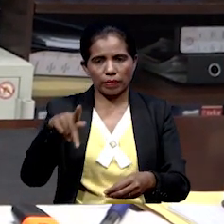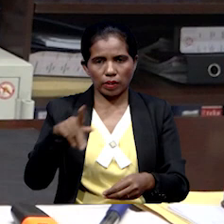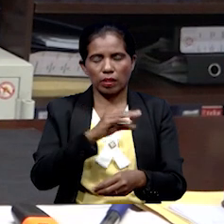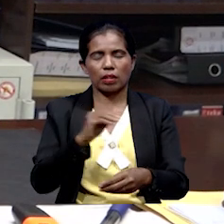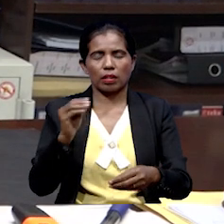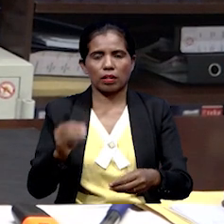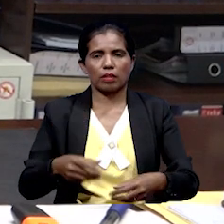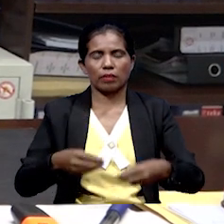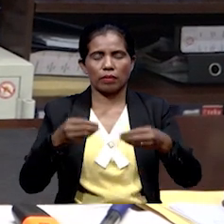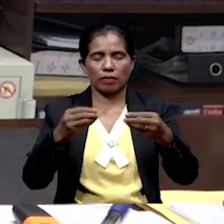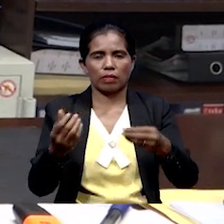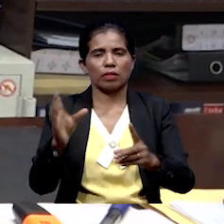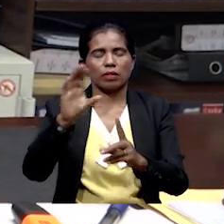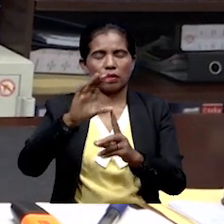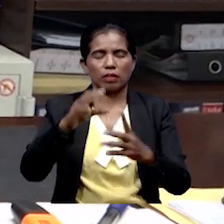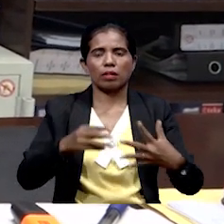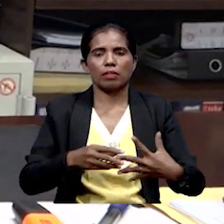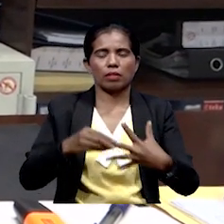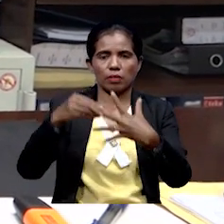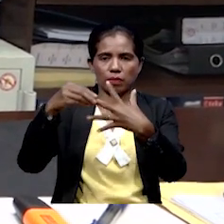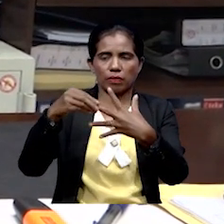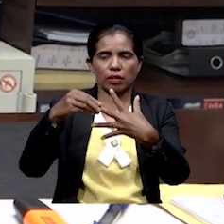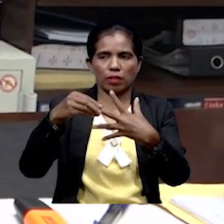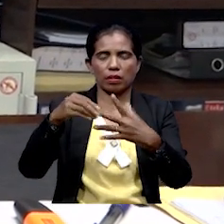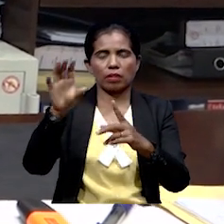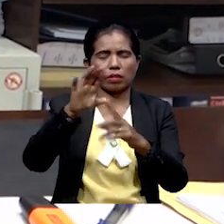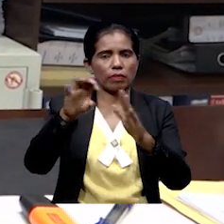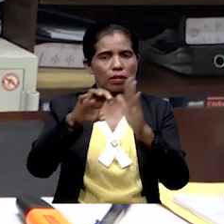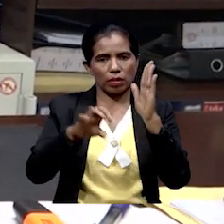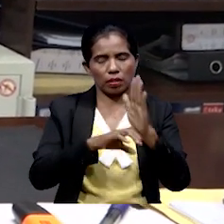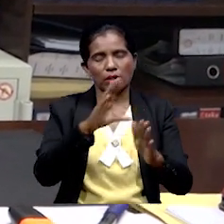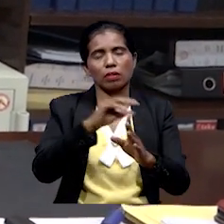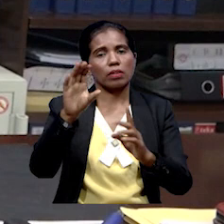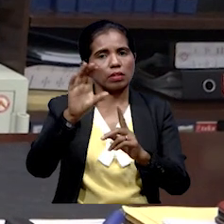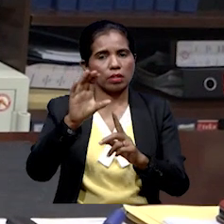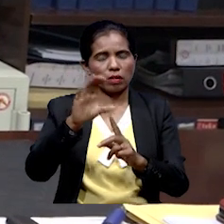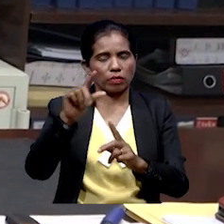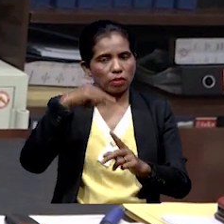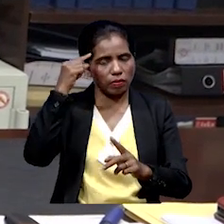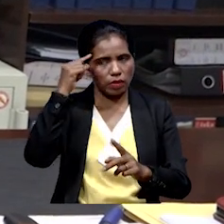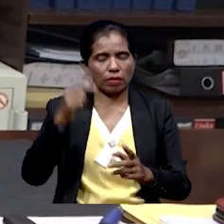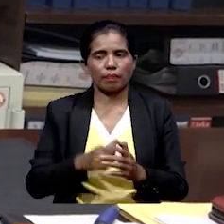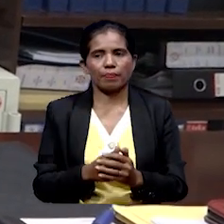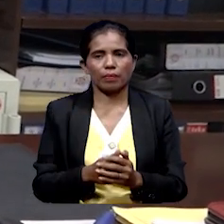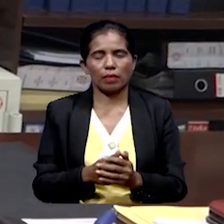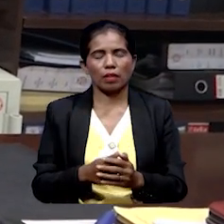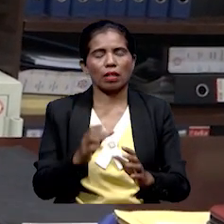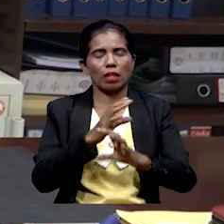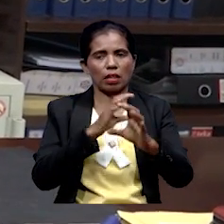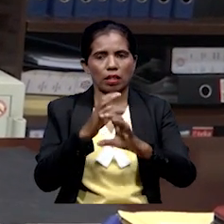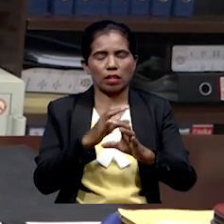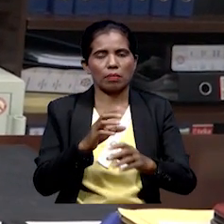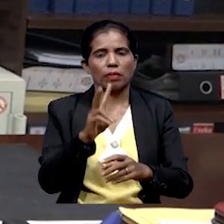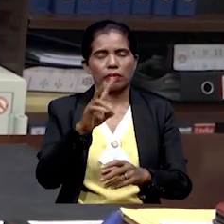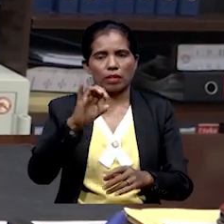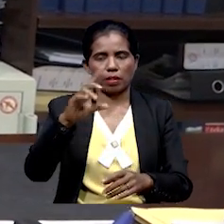ita ne procedimento ne ba sefi especifica ba detwe sefi estado no sefi governo. Viaturas ba iha VIP